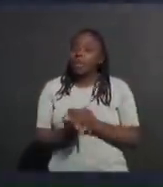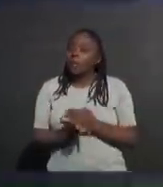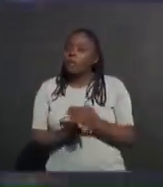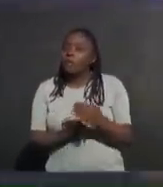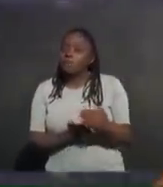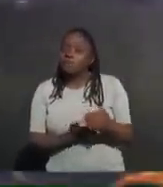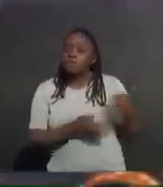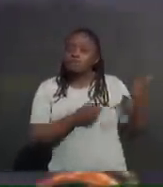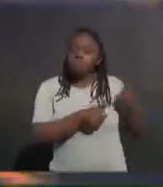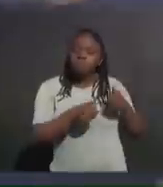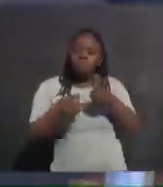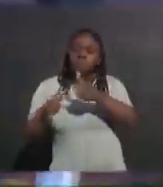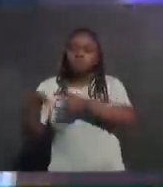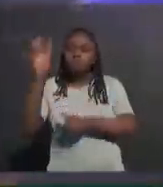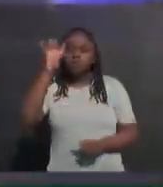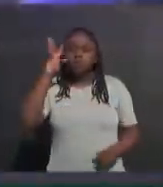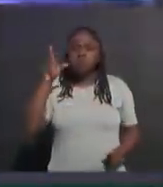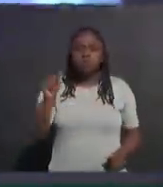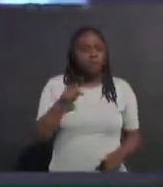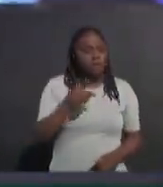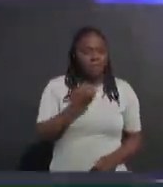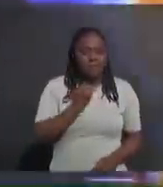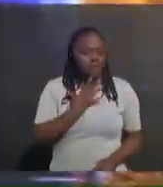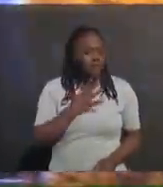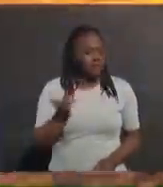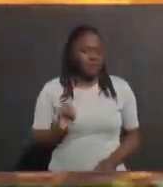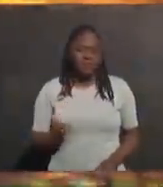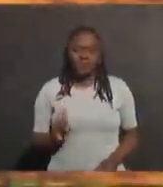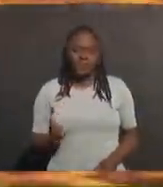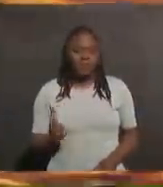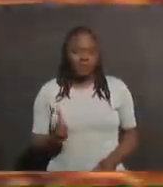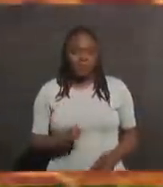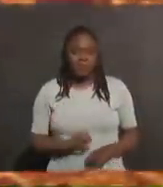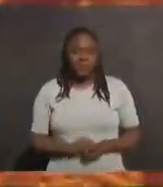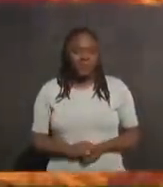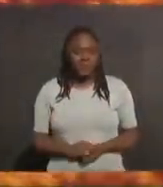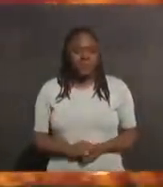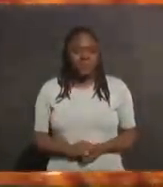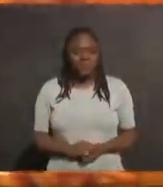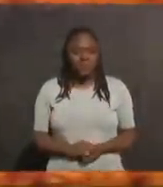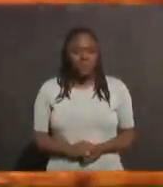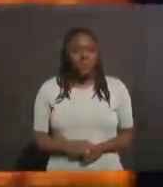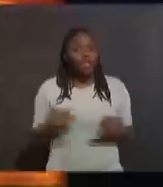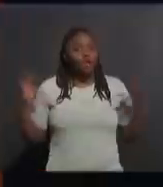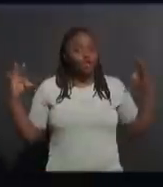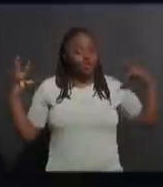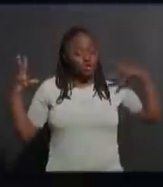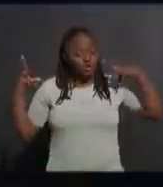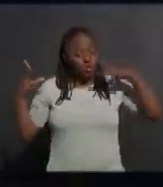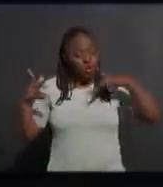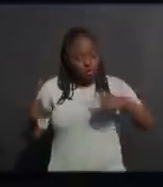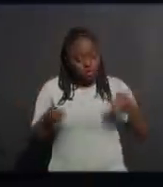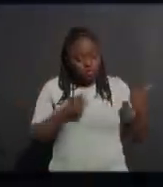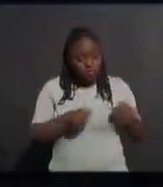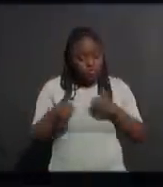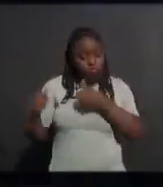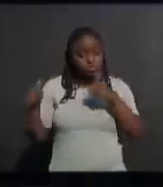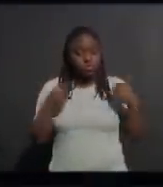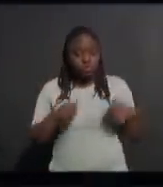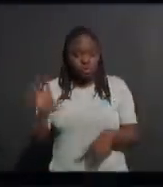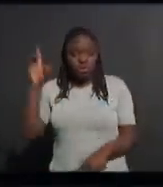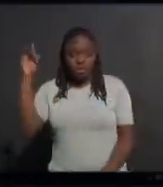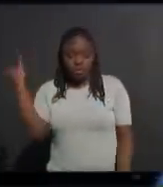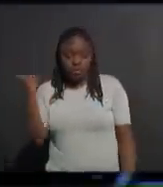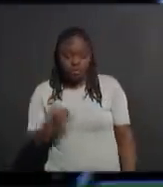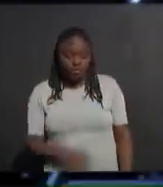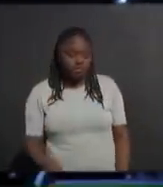síndrome de perseguição, você não está bem. Você não está bem. Todo mundo está me perseguindo. Deus falou assim: deixa eu te dar uma